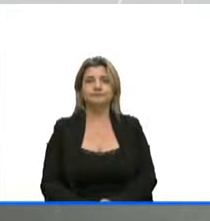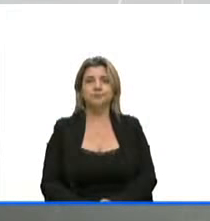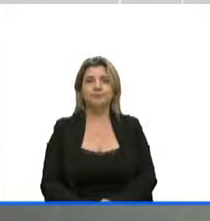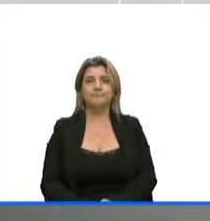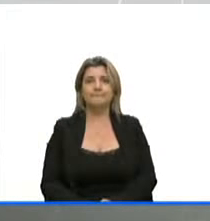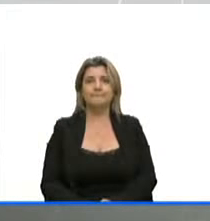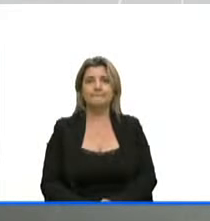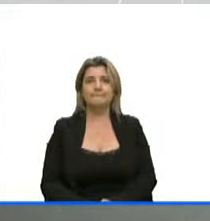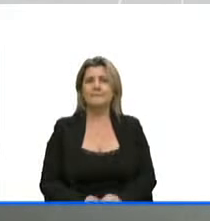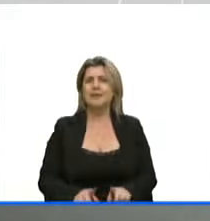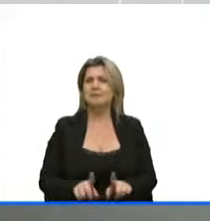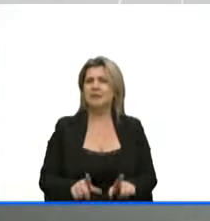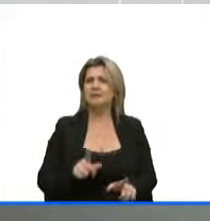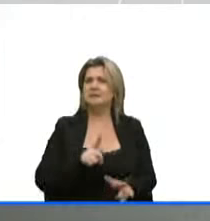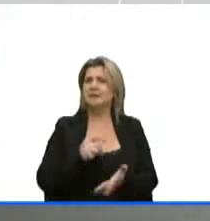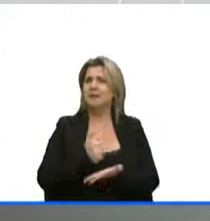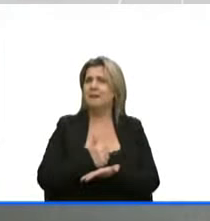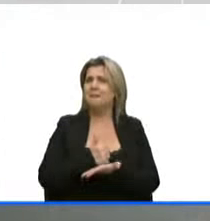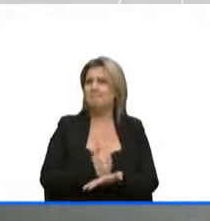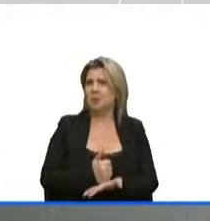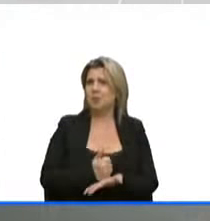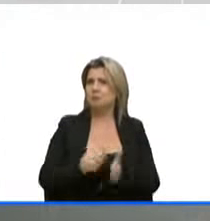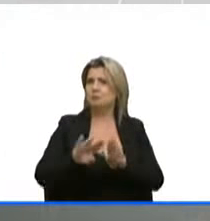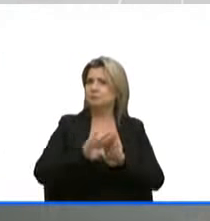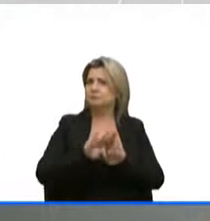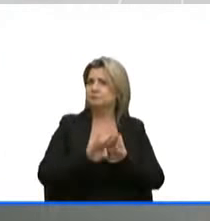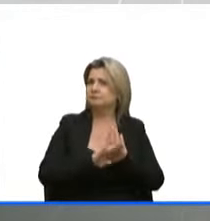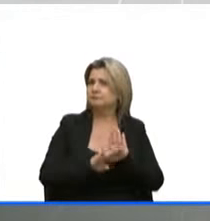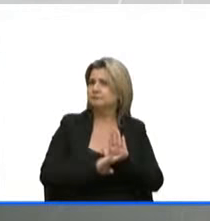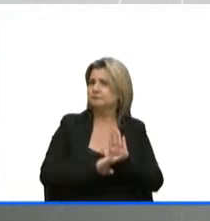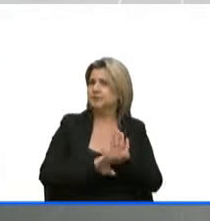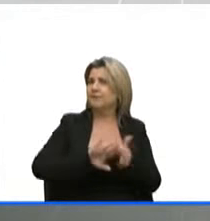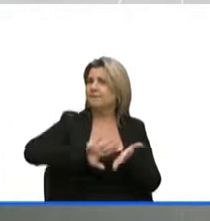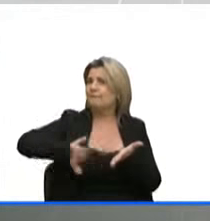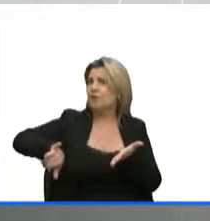Mas há amparo regimental, fora a opinião da comissão,